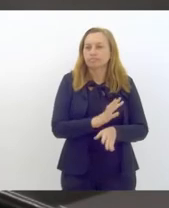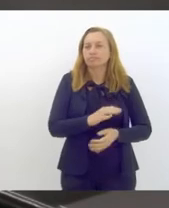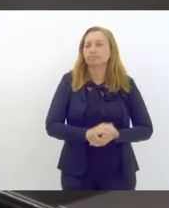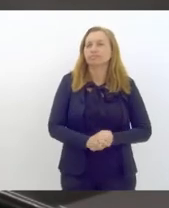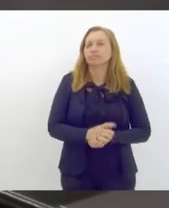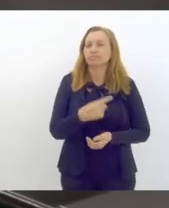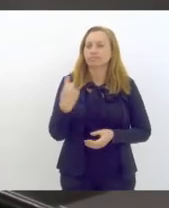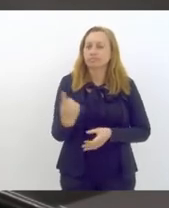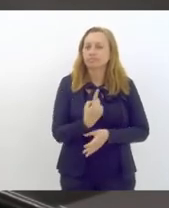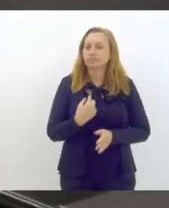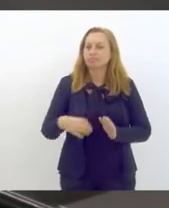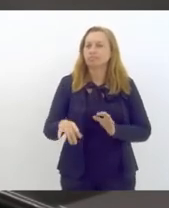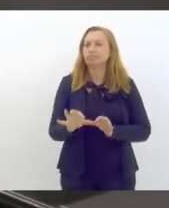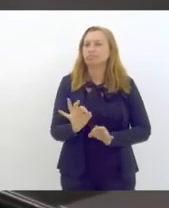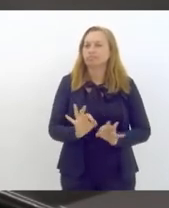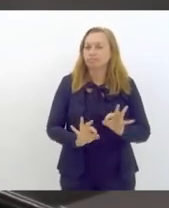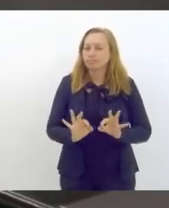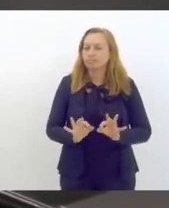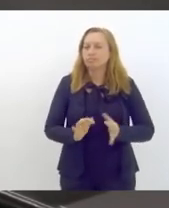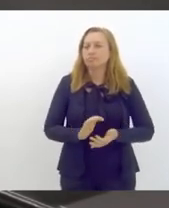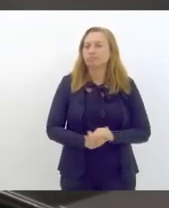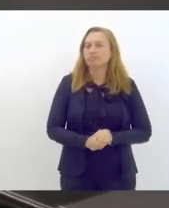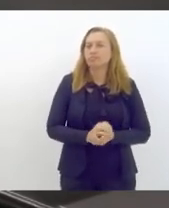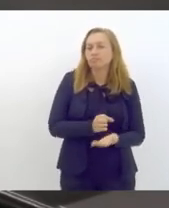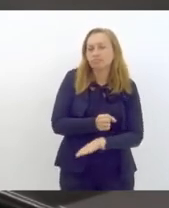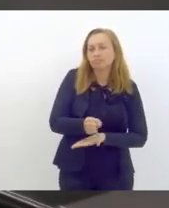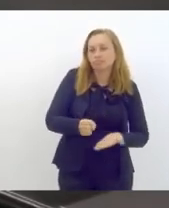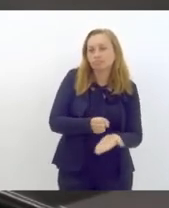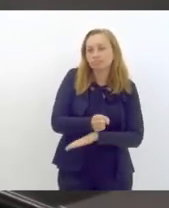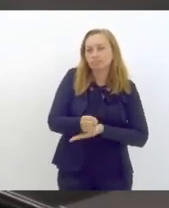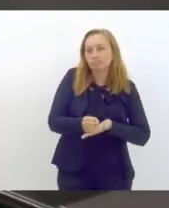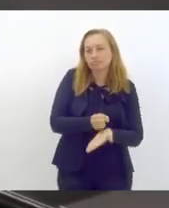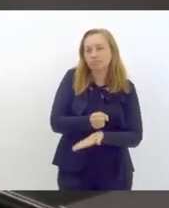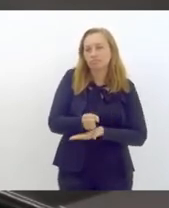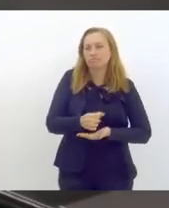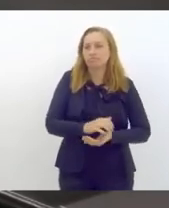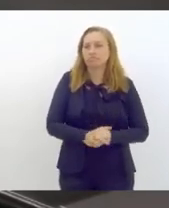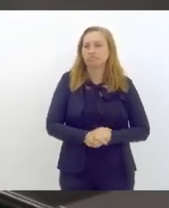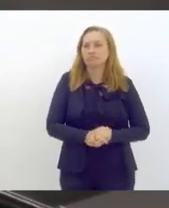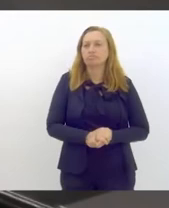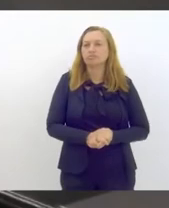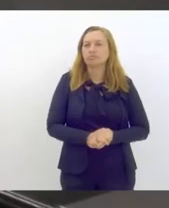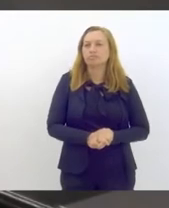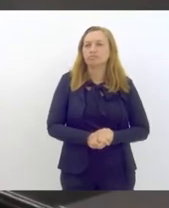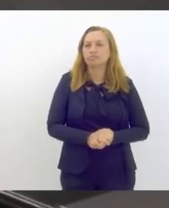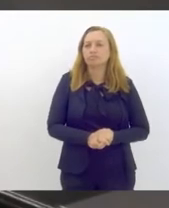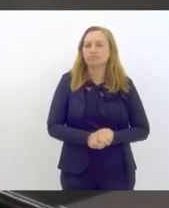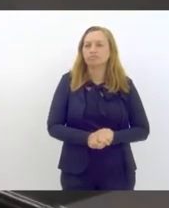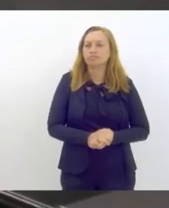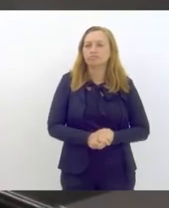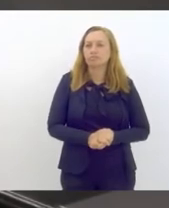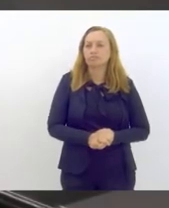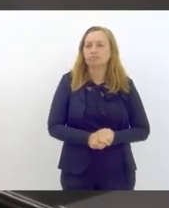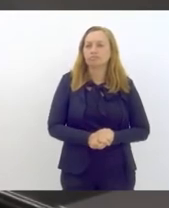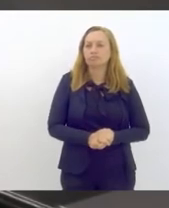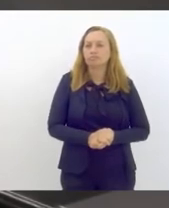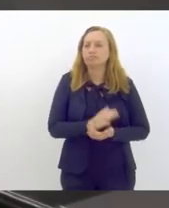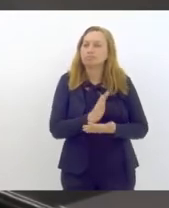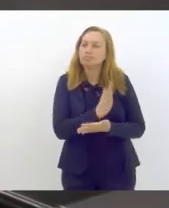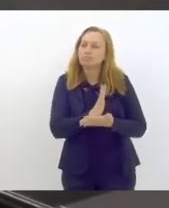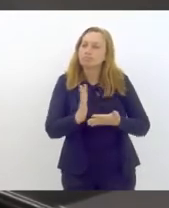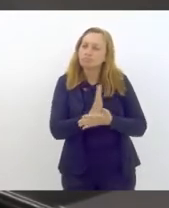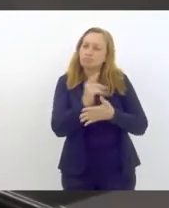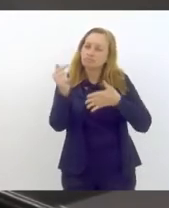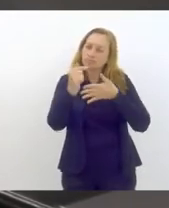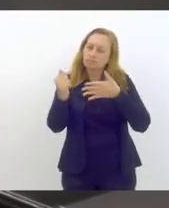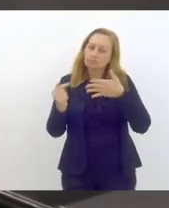nosso projeto, então, ele basicamente vai se ater, né, a alguns pontos